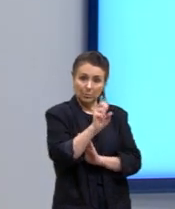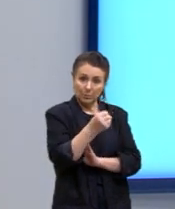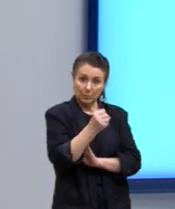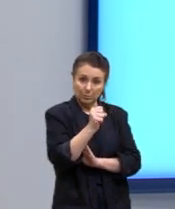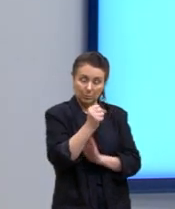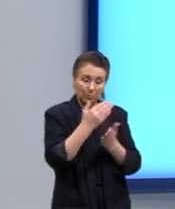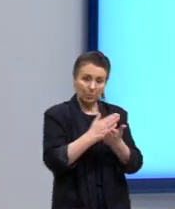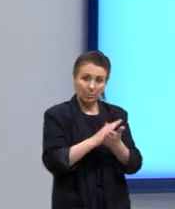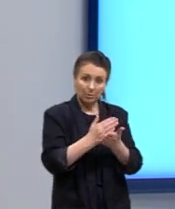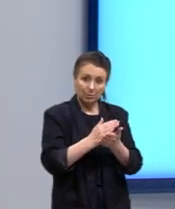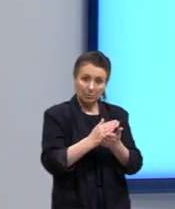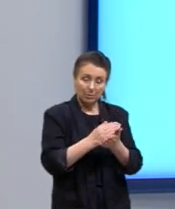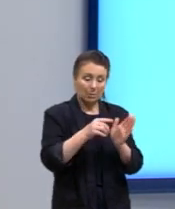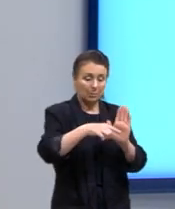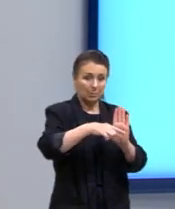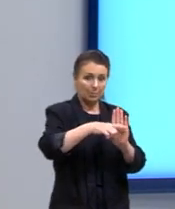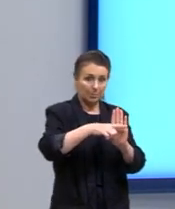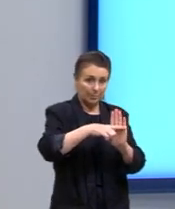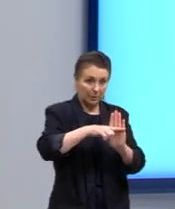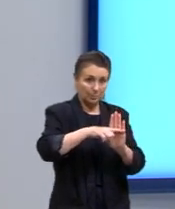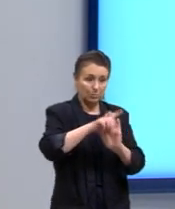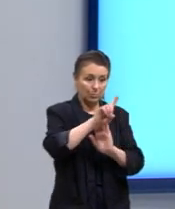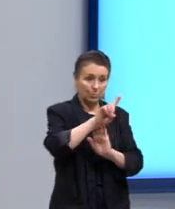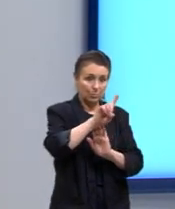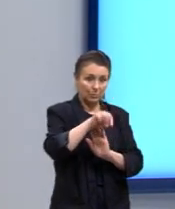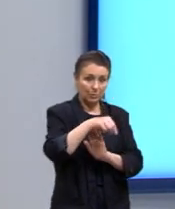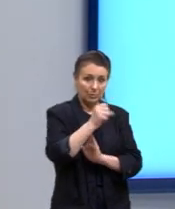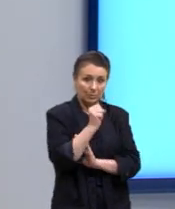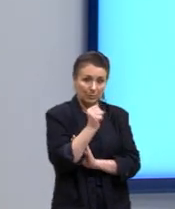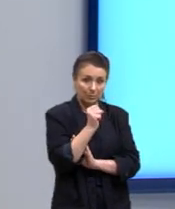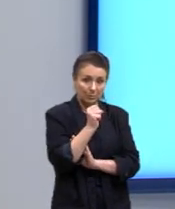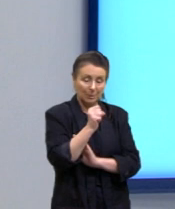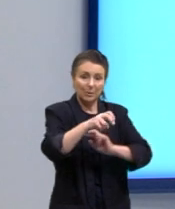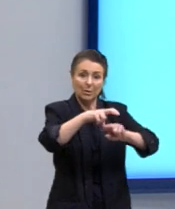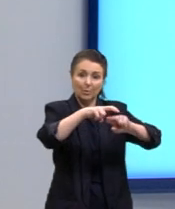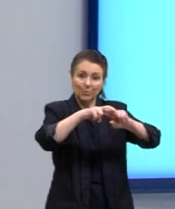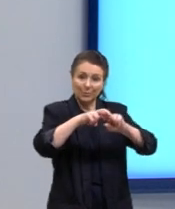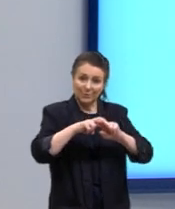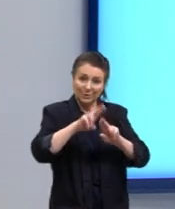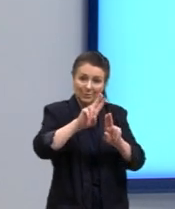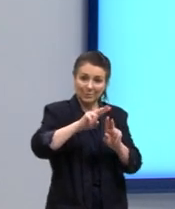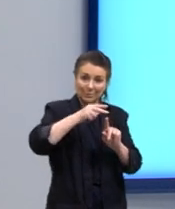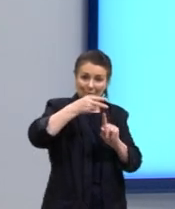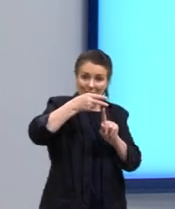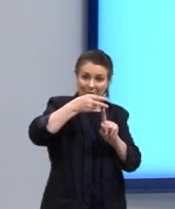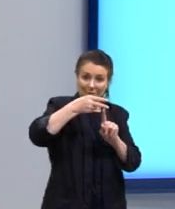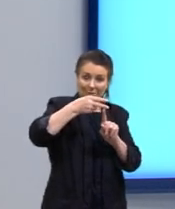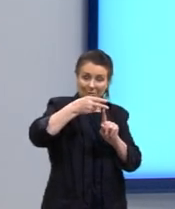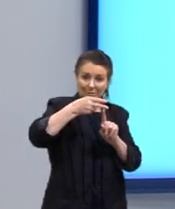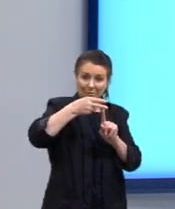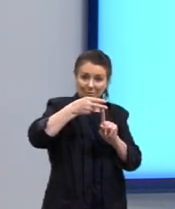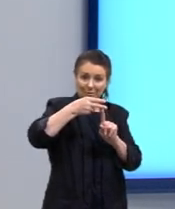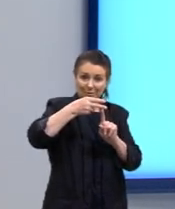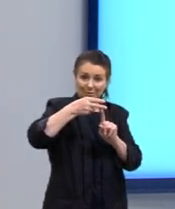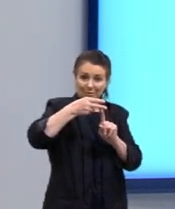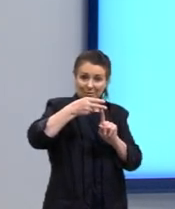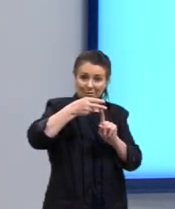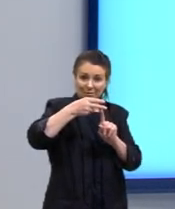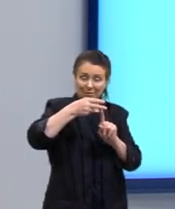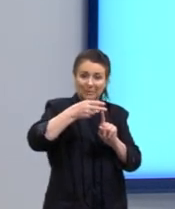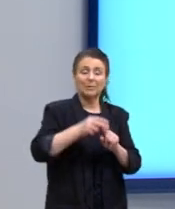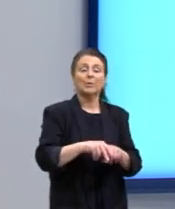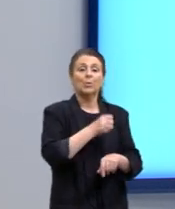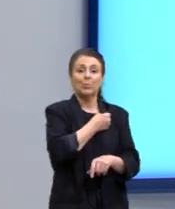Média resulta em menos 1,8 por isso elevamos ao quadrado porque aí elevado ao quadrado